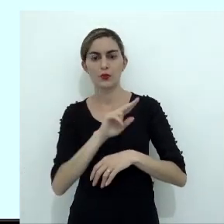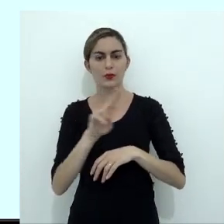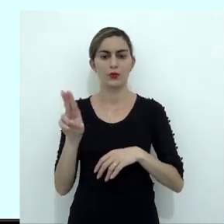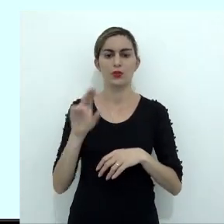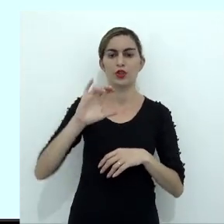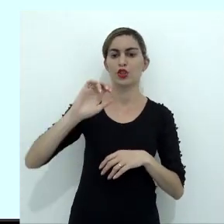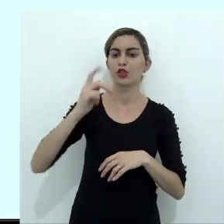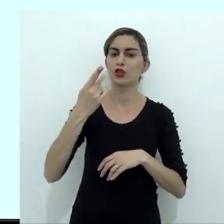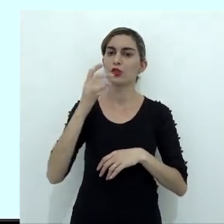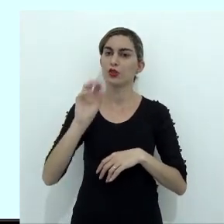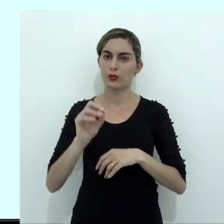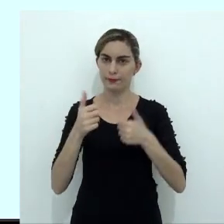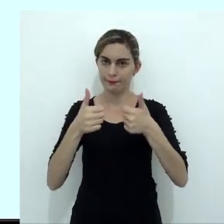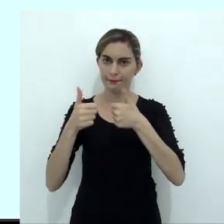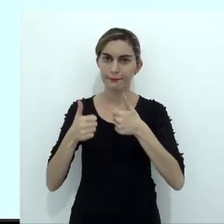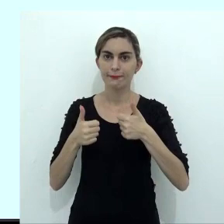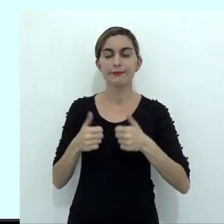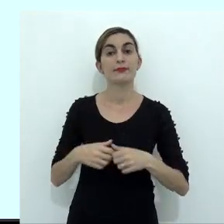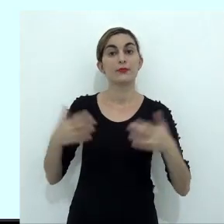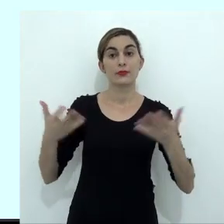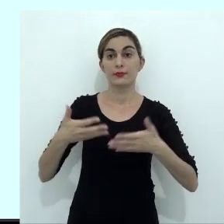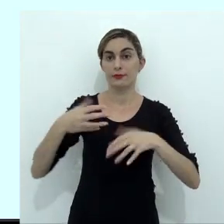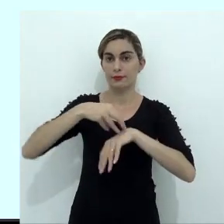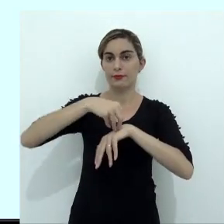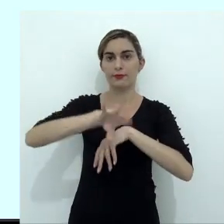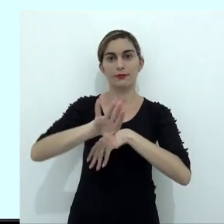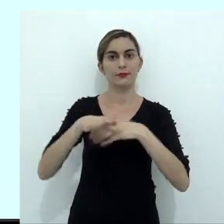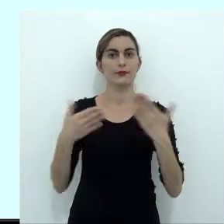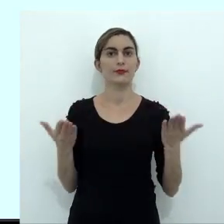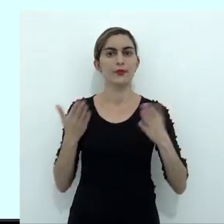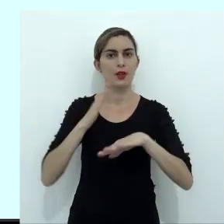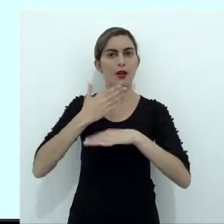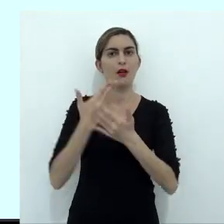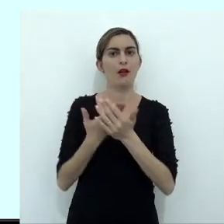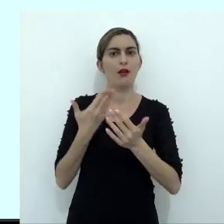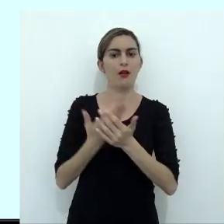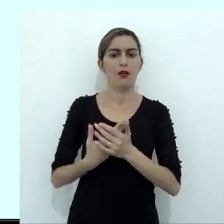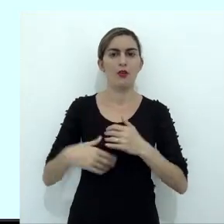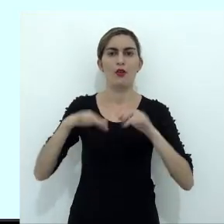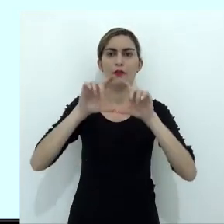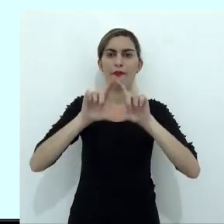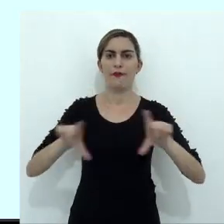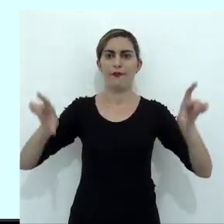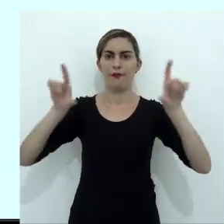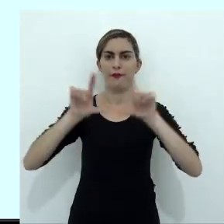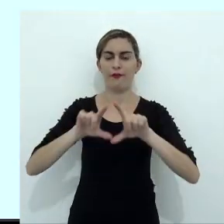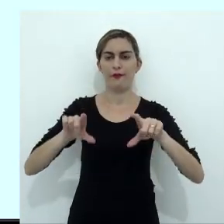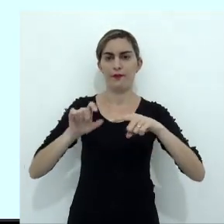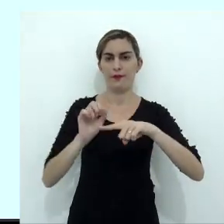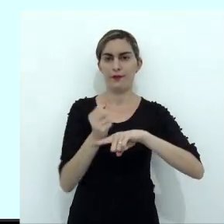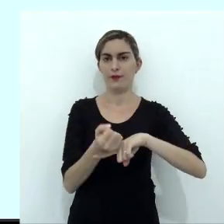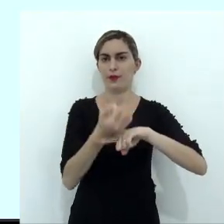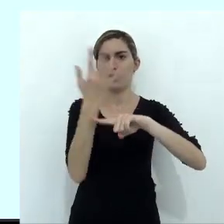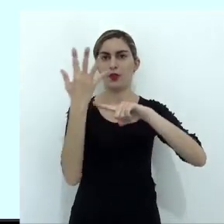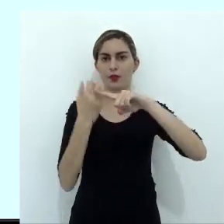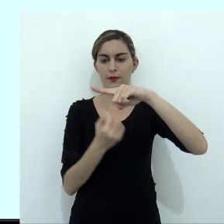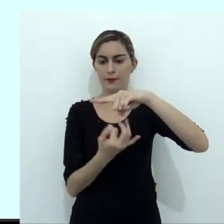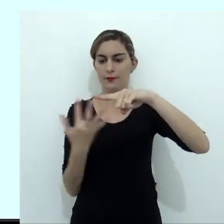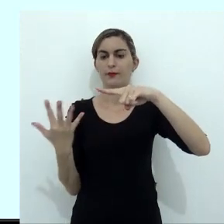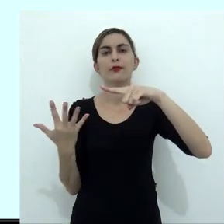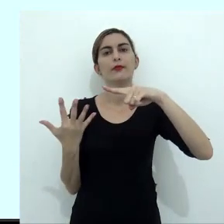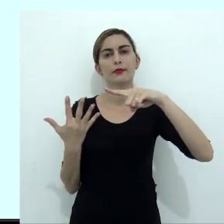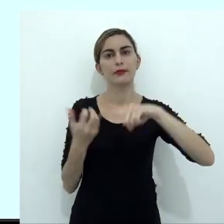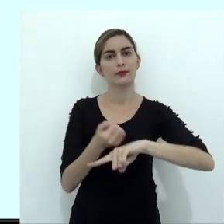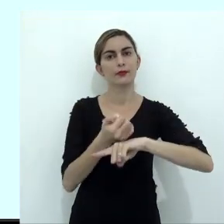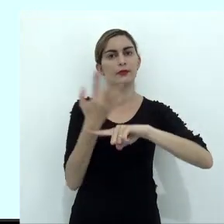chamar de tio Chico também, beleza galera? Hoje eu estou trazendo para vocês uma aula sobre frações, isso mesmo, sobre frações.